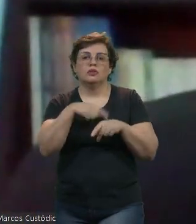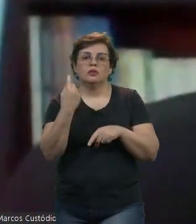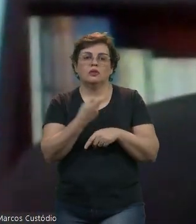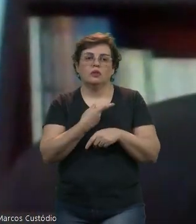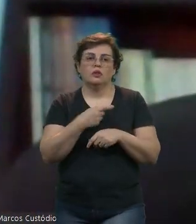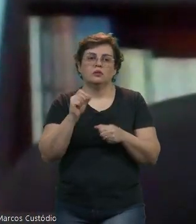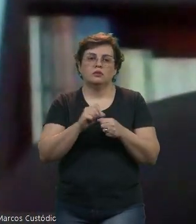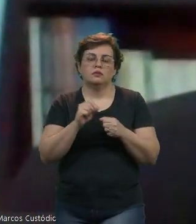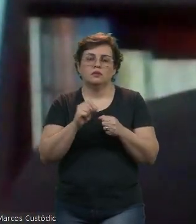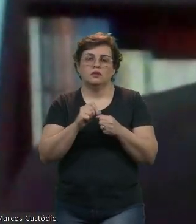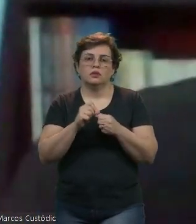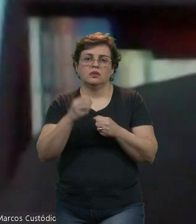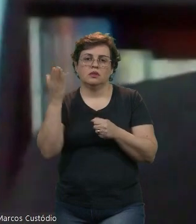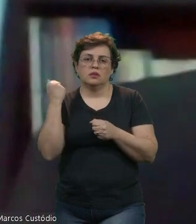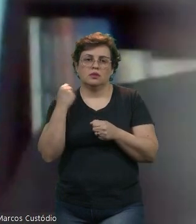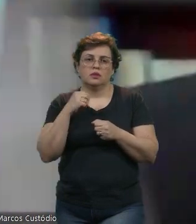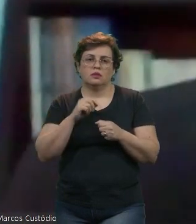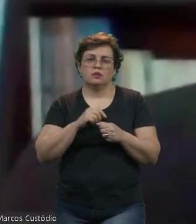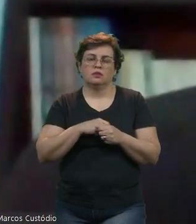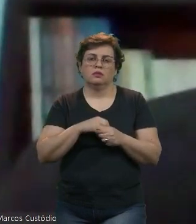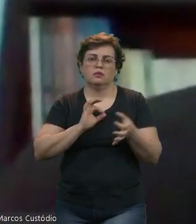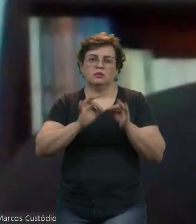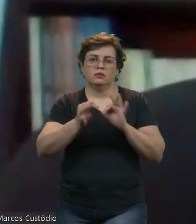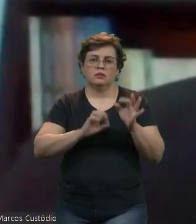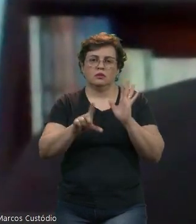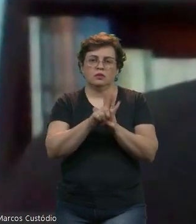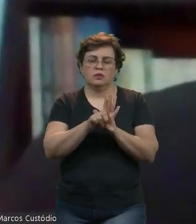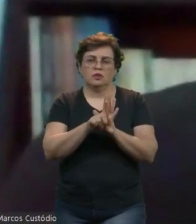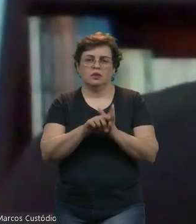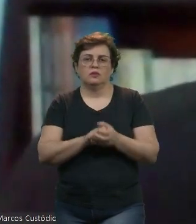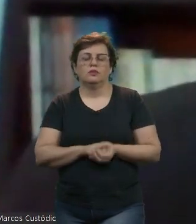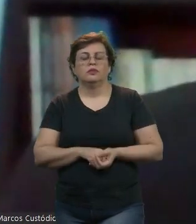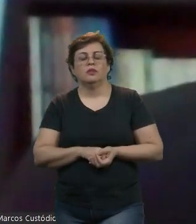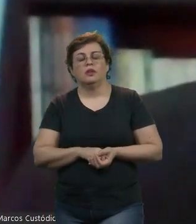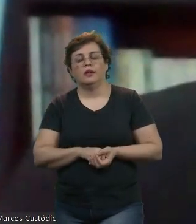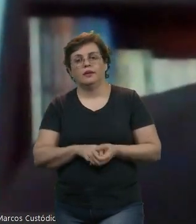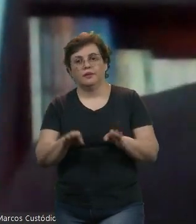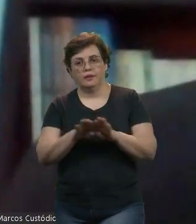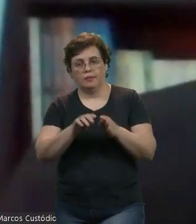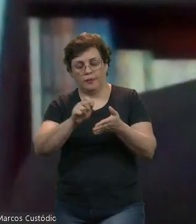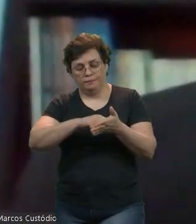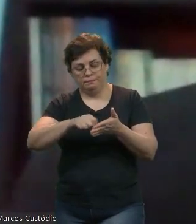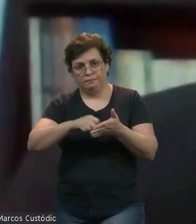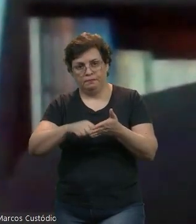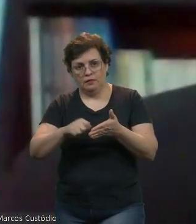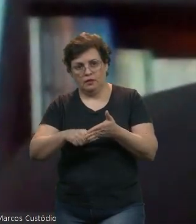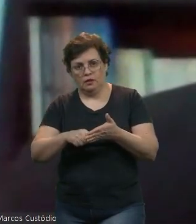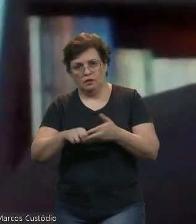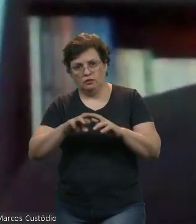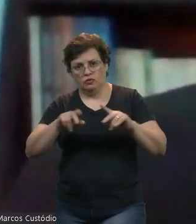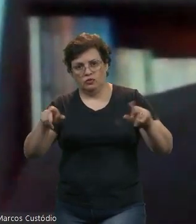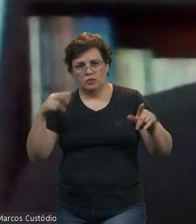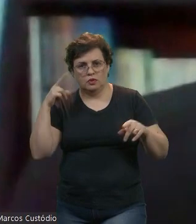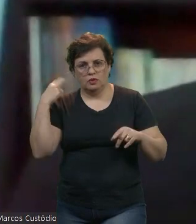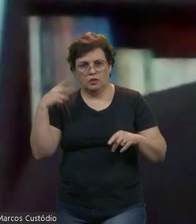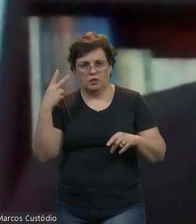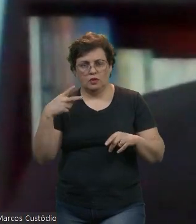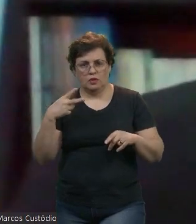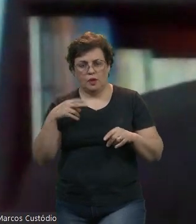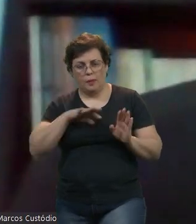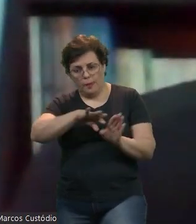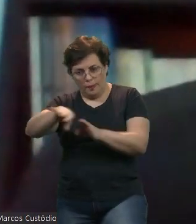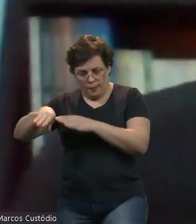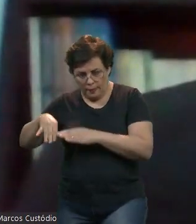também um projeto de lei subscrito por vários vereadores, que revogava a lei que daria aumento